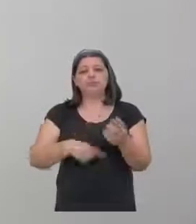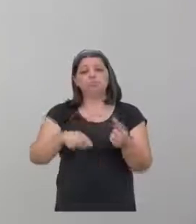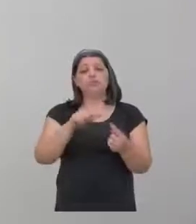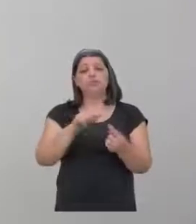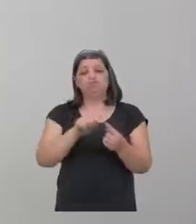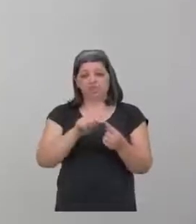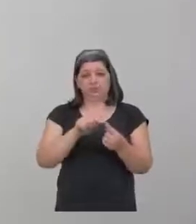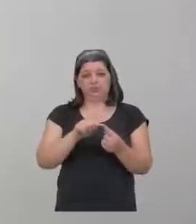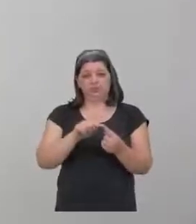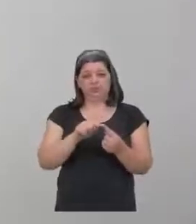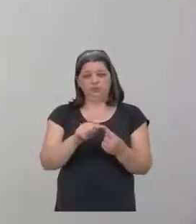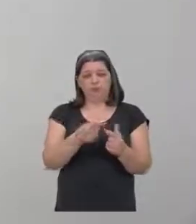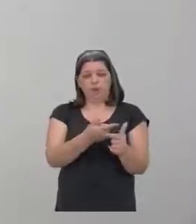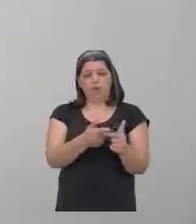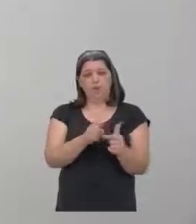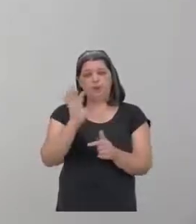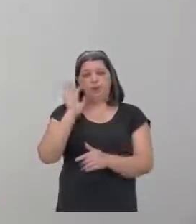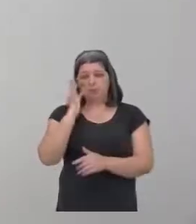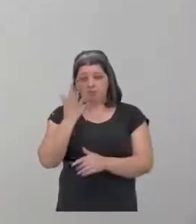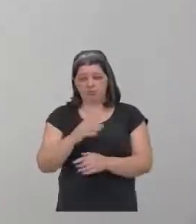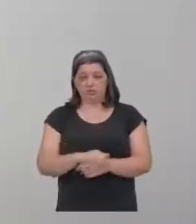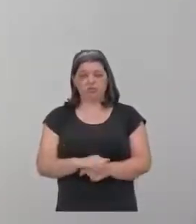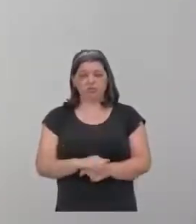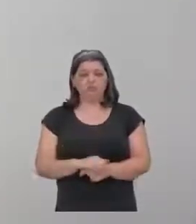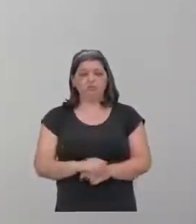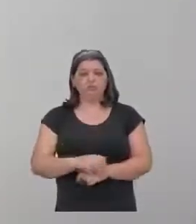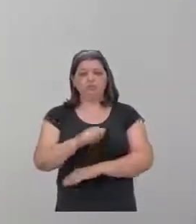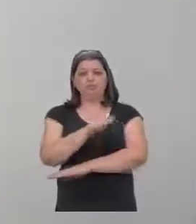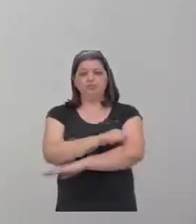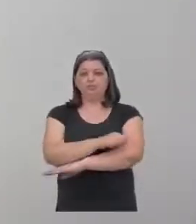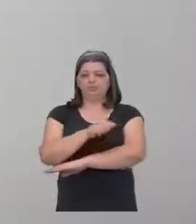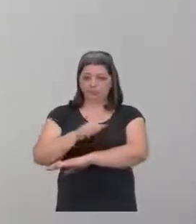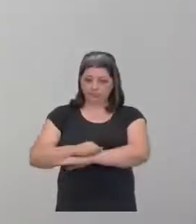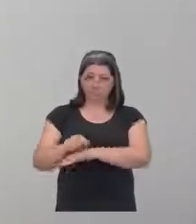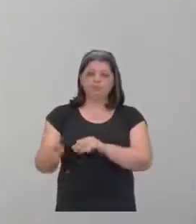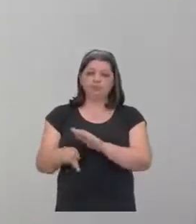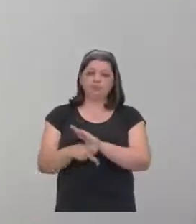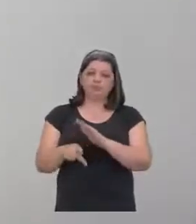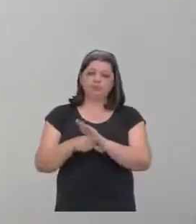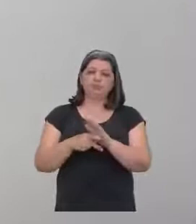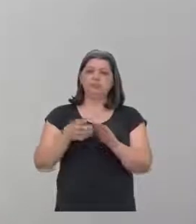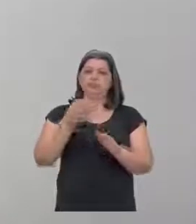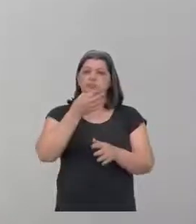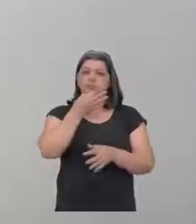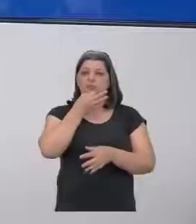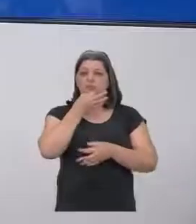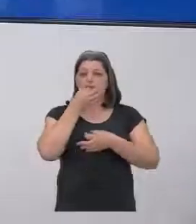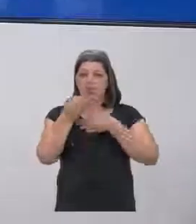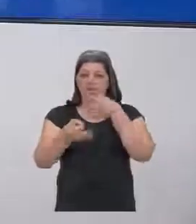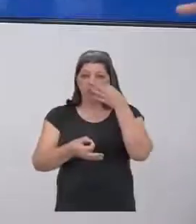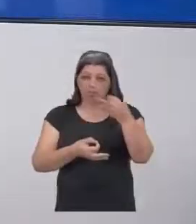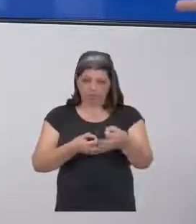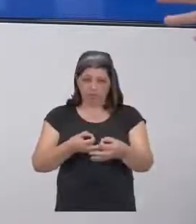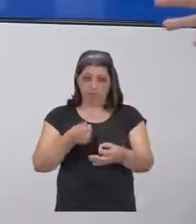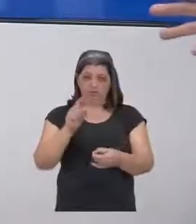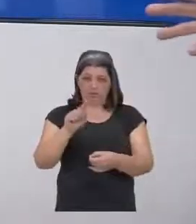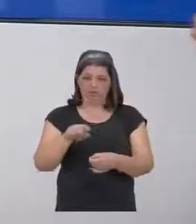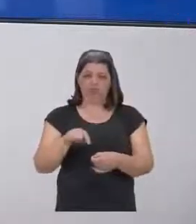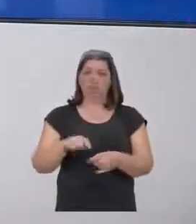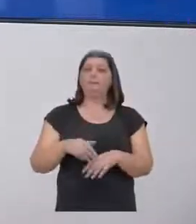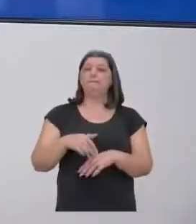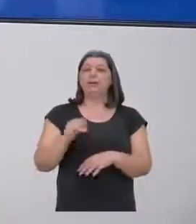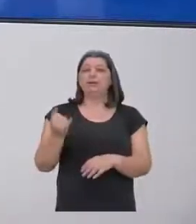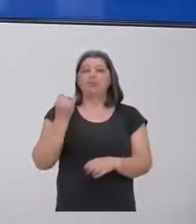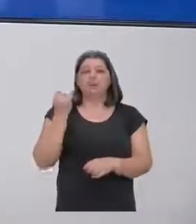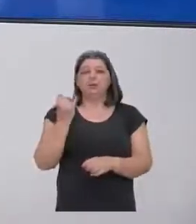solucionando o problema. Então, olha só, tese é o seu posicionamento. Argumentos, deixei bem claro aqui, né, professora Tayana? Que é o que há de mais importante. É